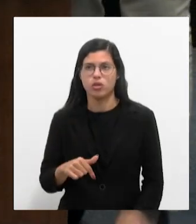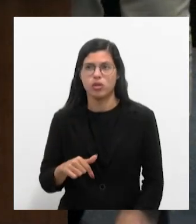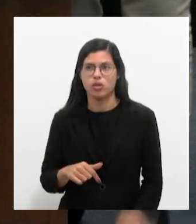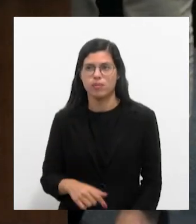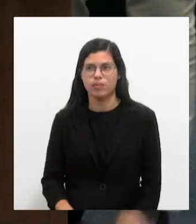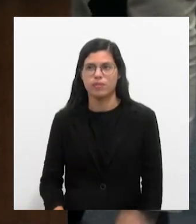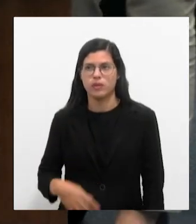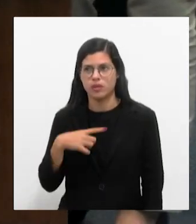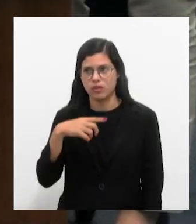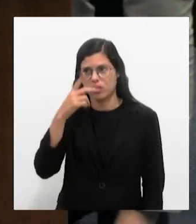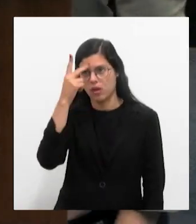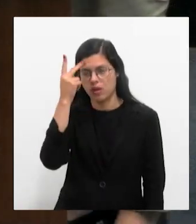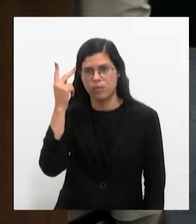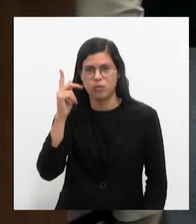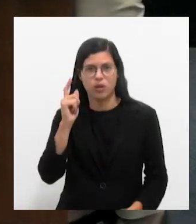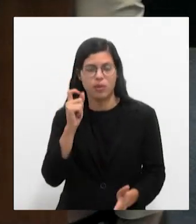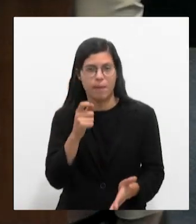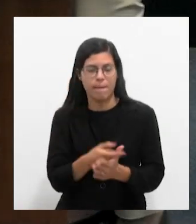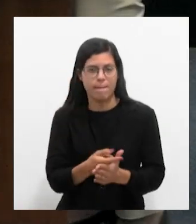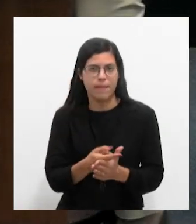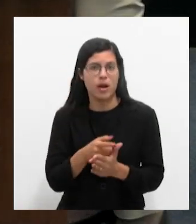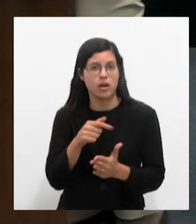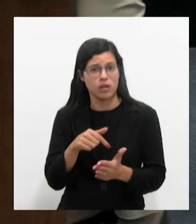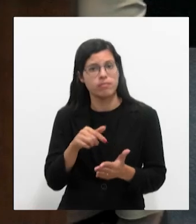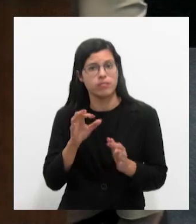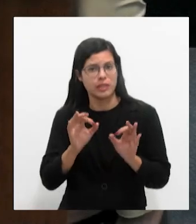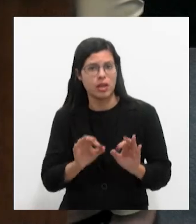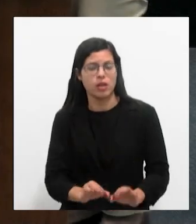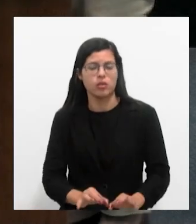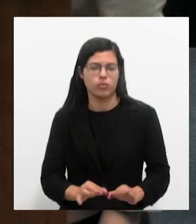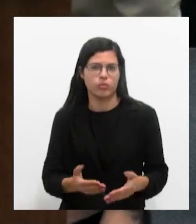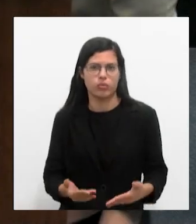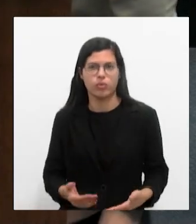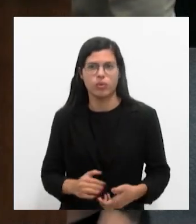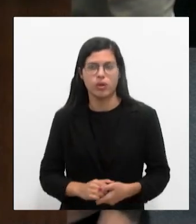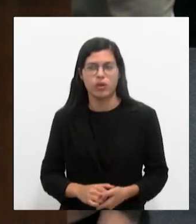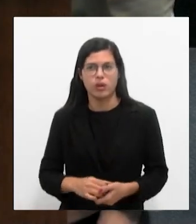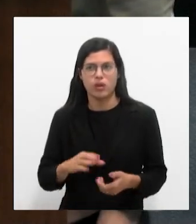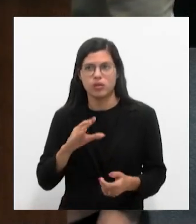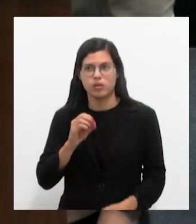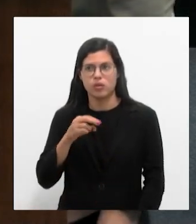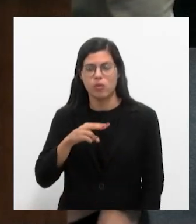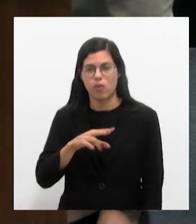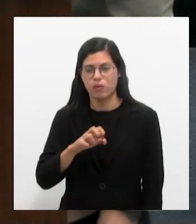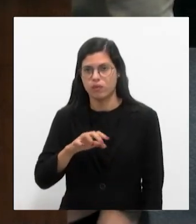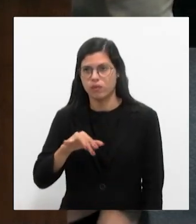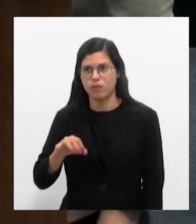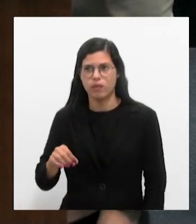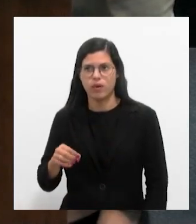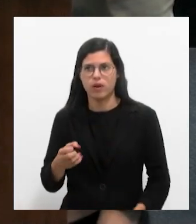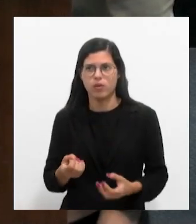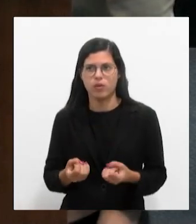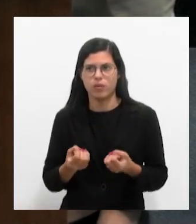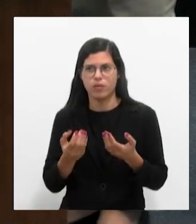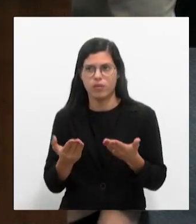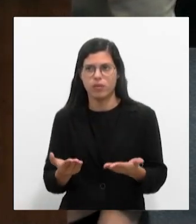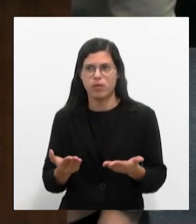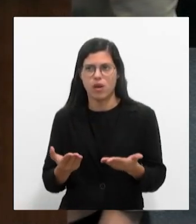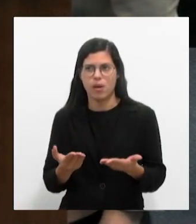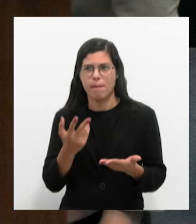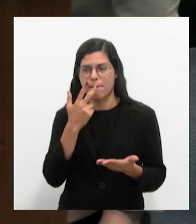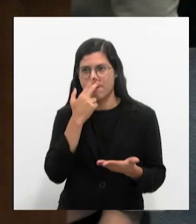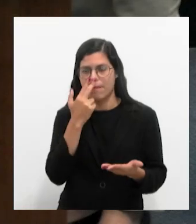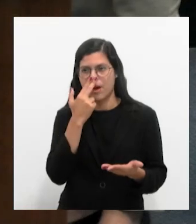dia. Esse convênio CONFAS, ele concede uma verdadeira anistia